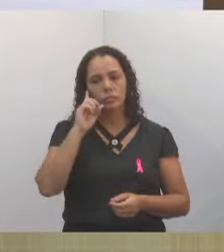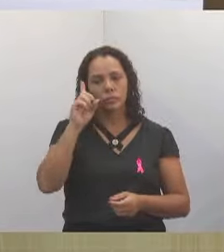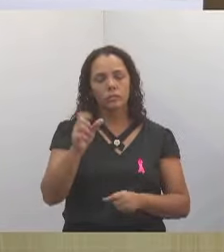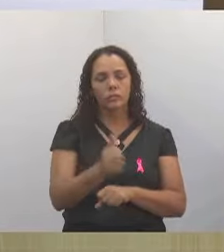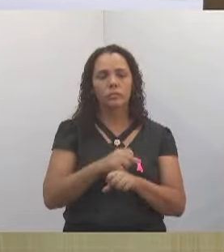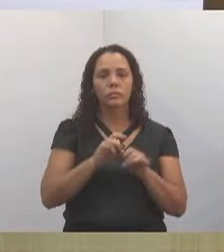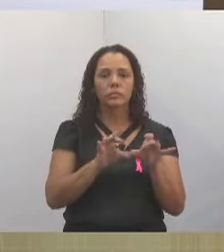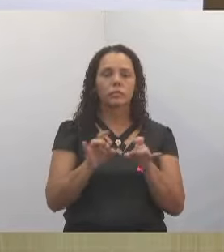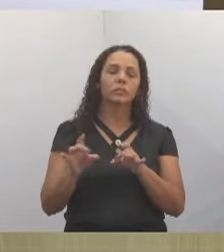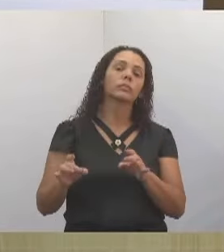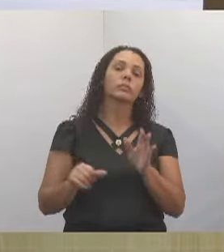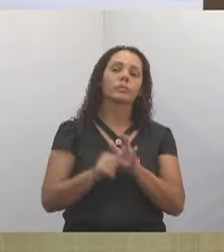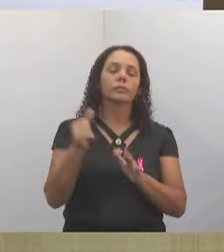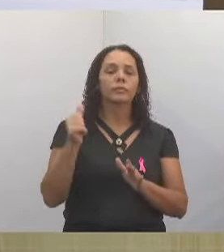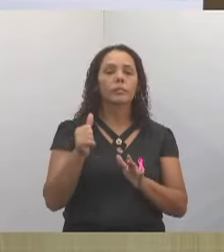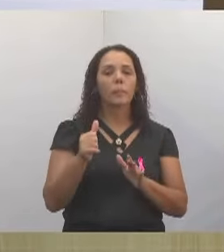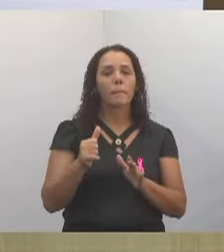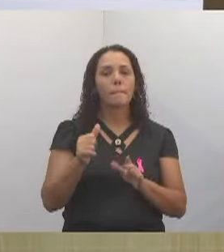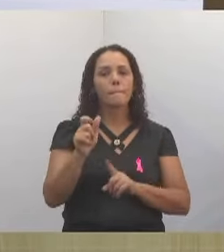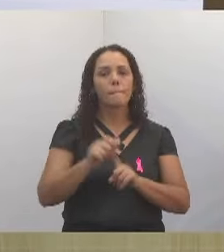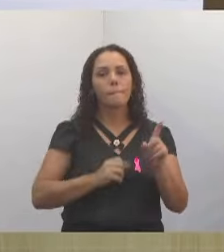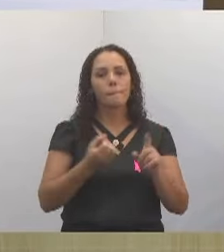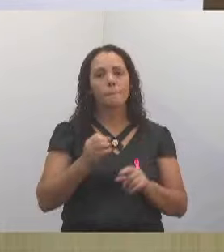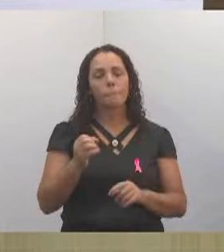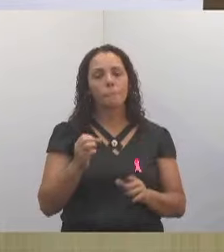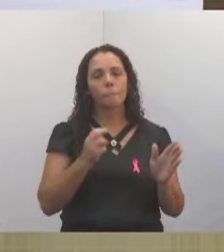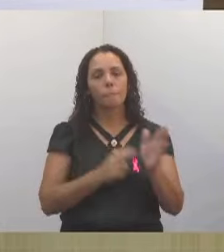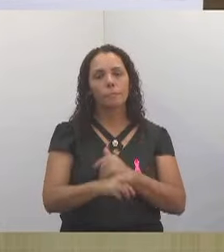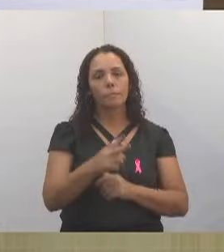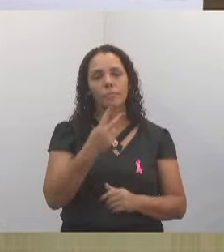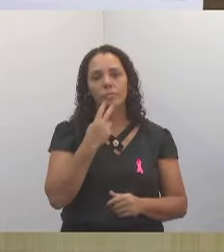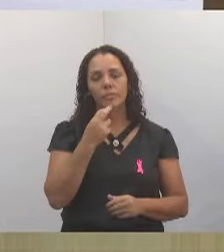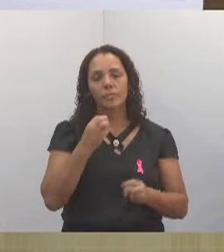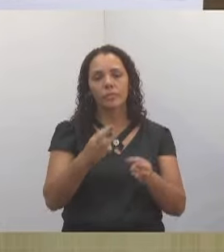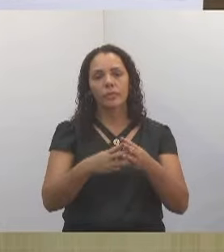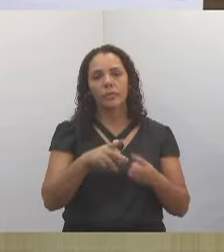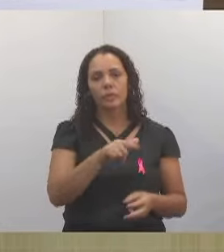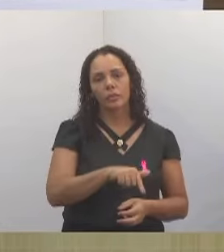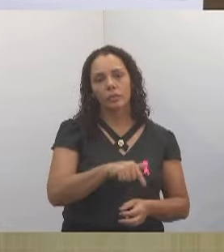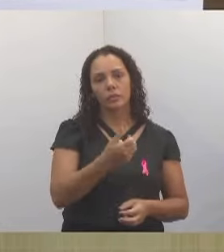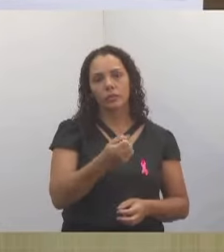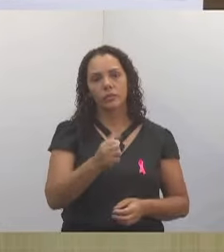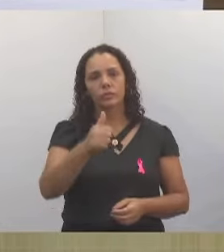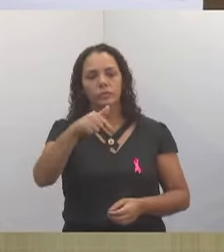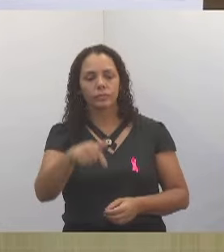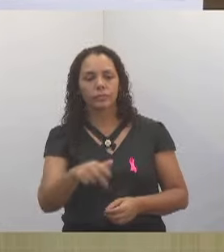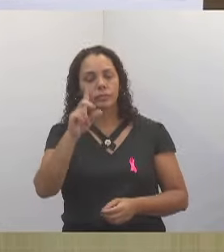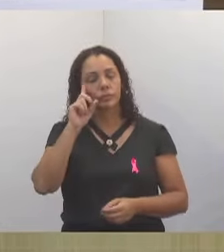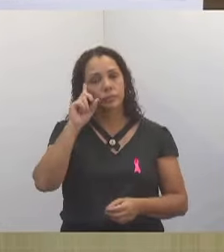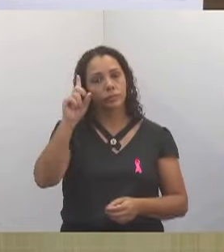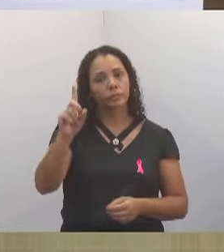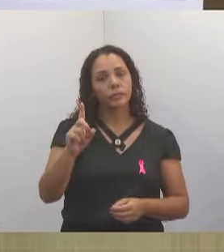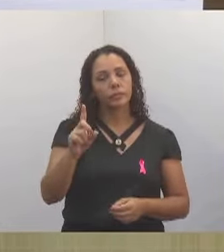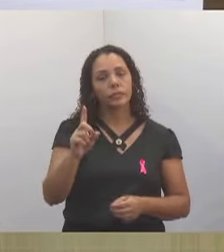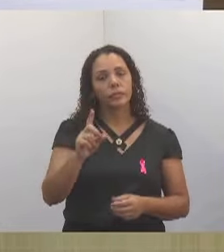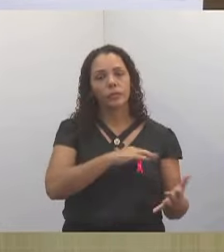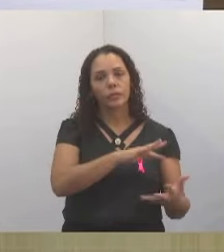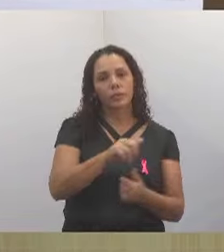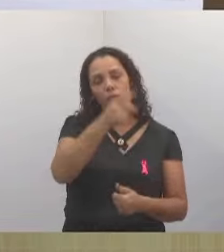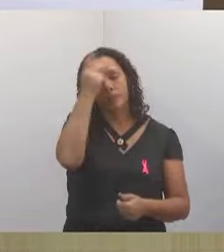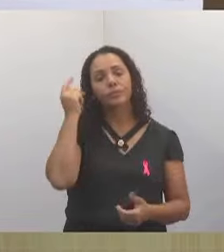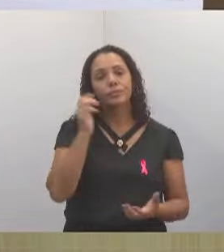Vendedor, 1º de outubro. Autoria, Valmir do Parque Meia Lua. Moção 787, registro transcurso do Dia Internacional da